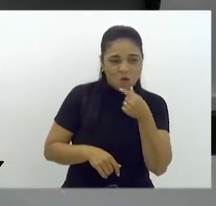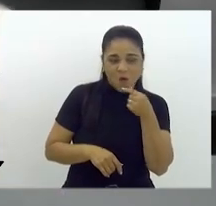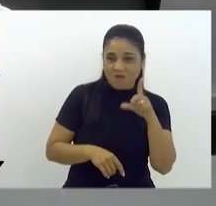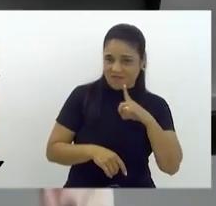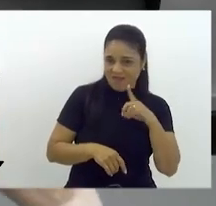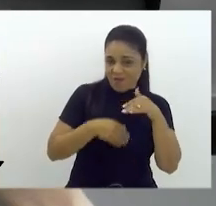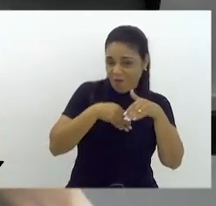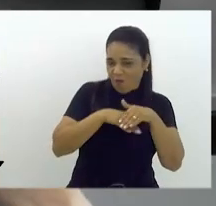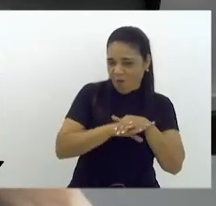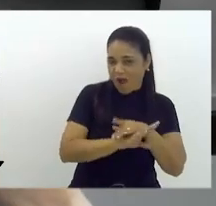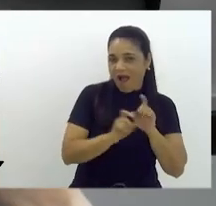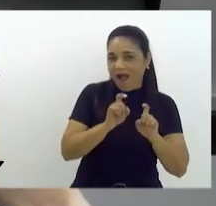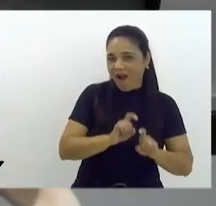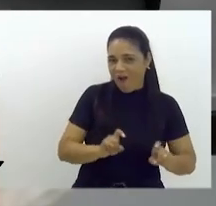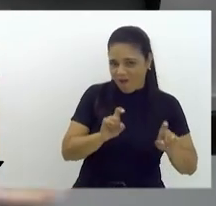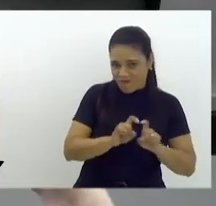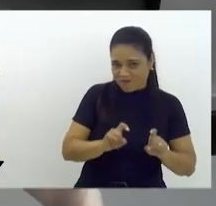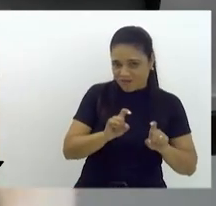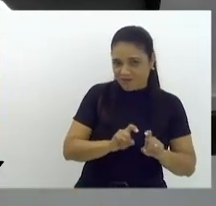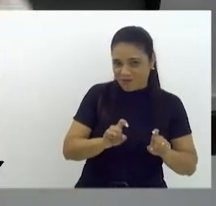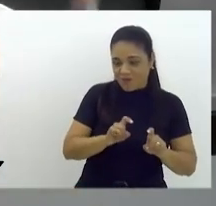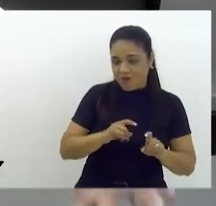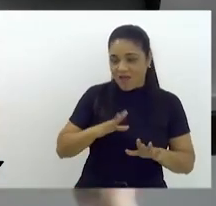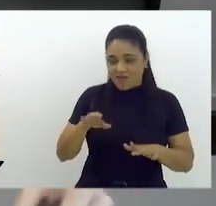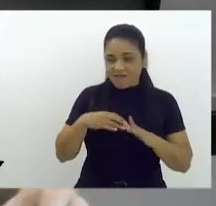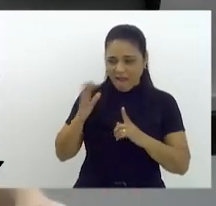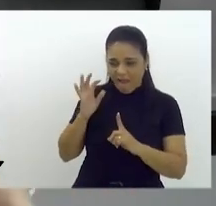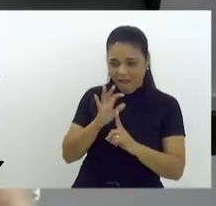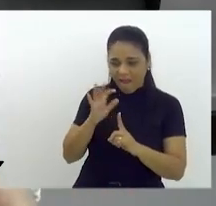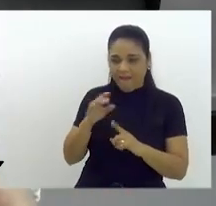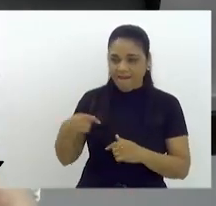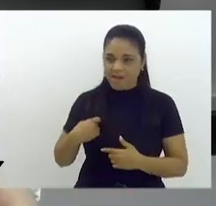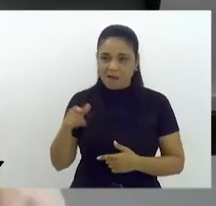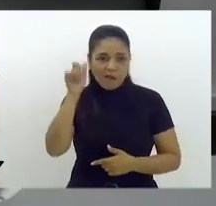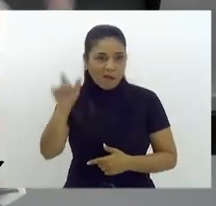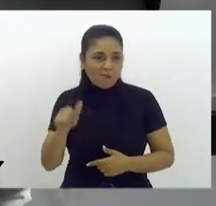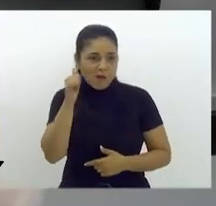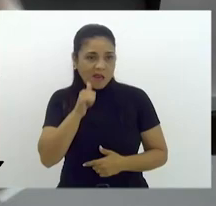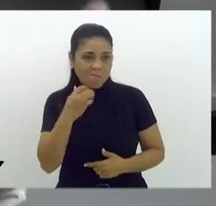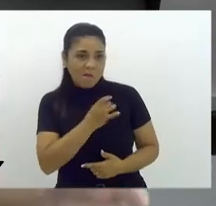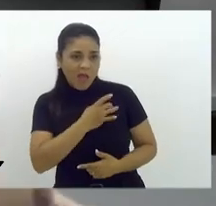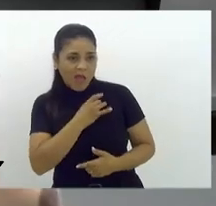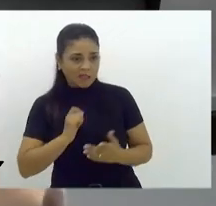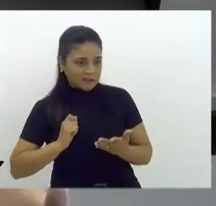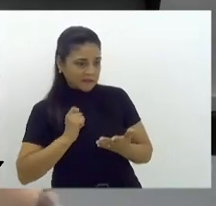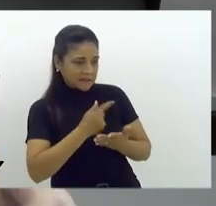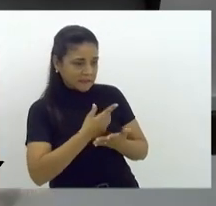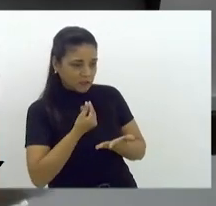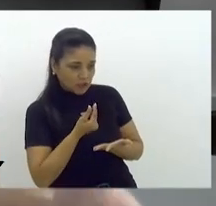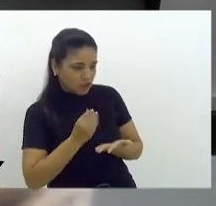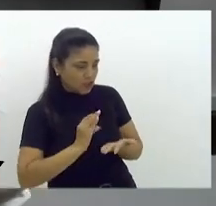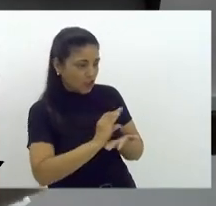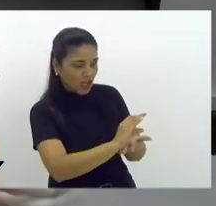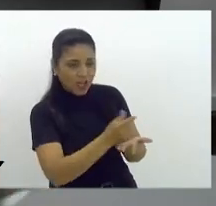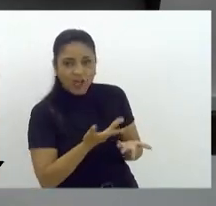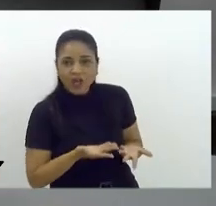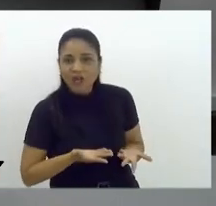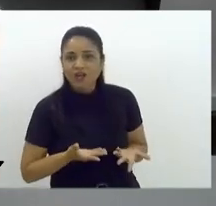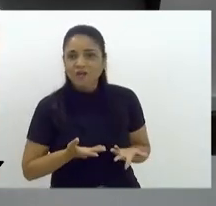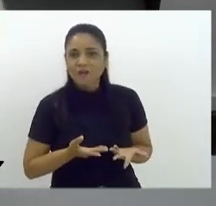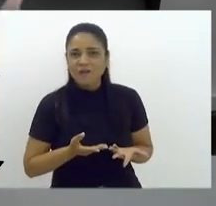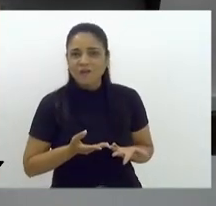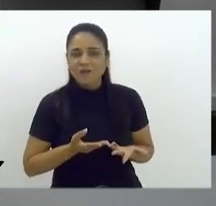e a pessoa é obrigada a dar algum dinheiro algum transferir algum bem né então